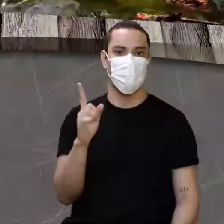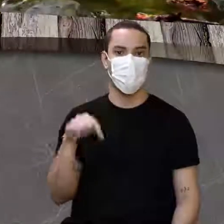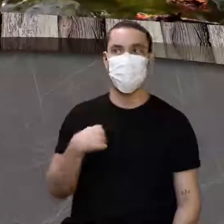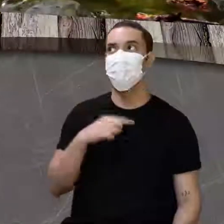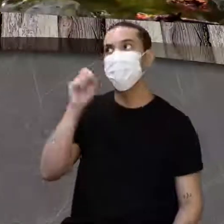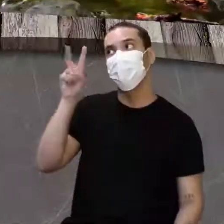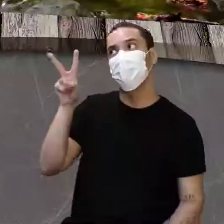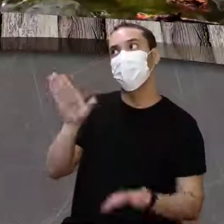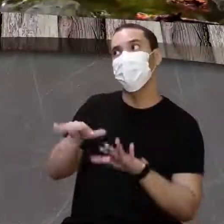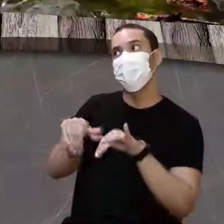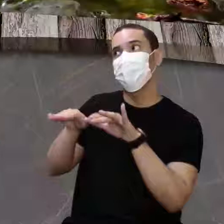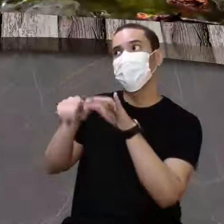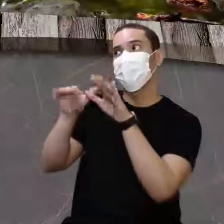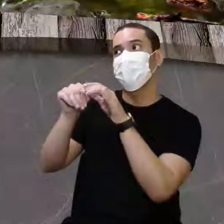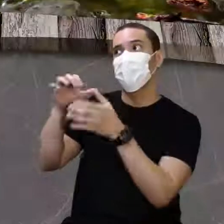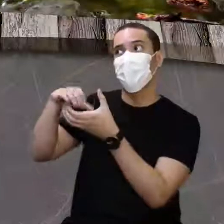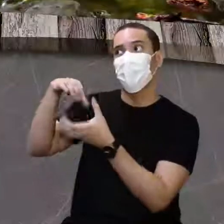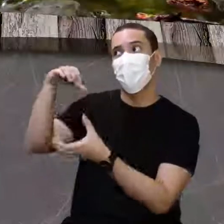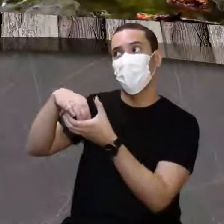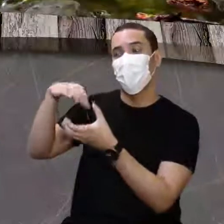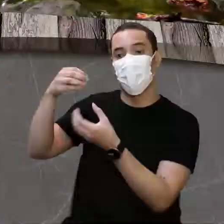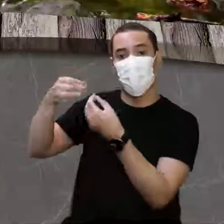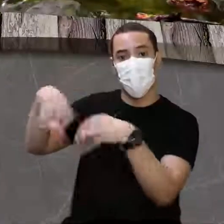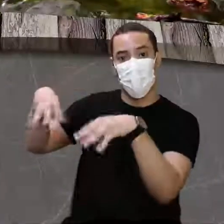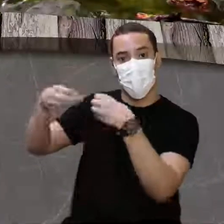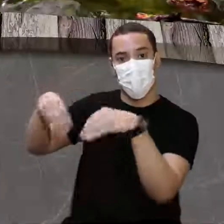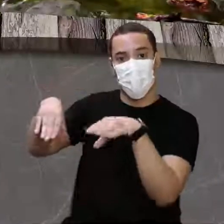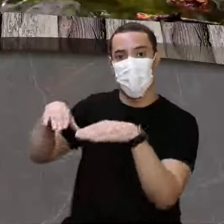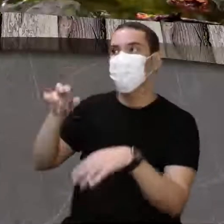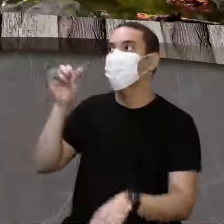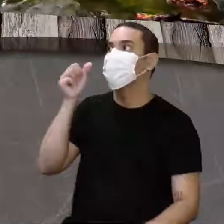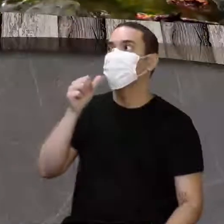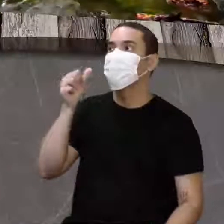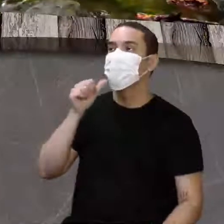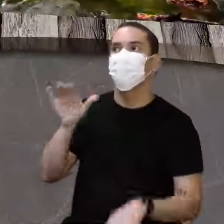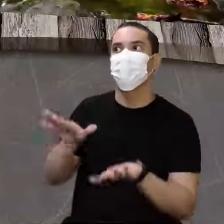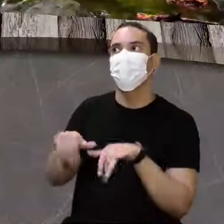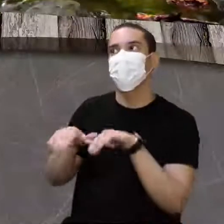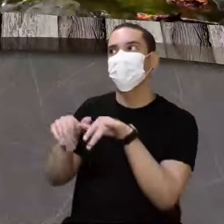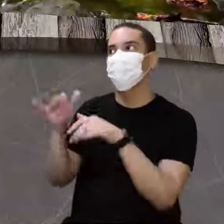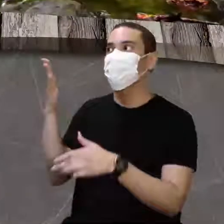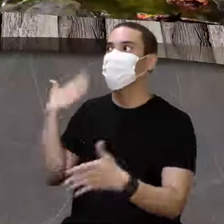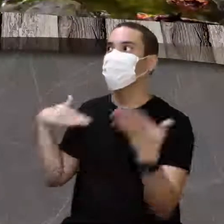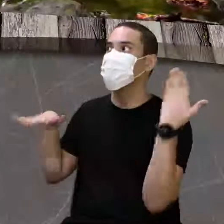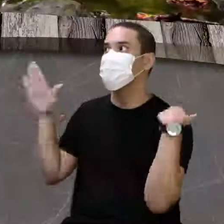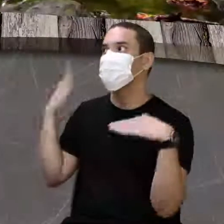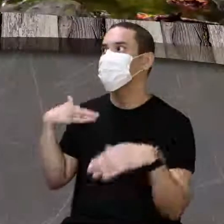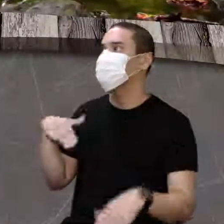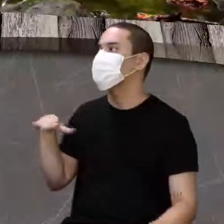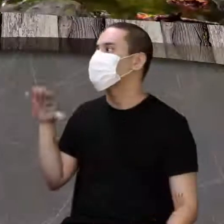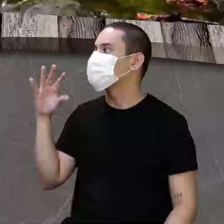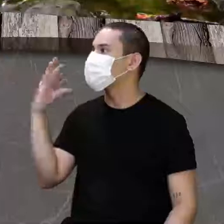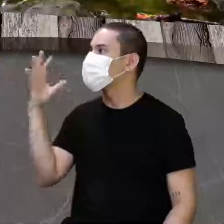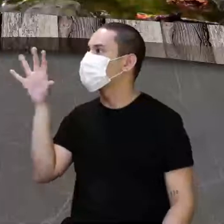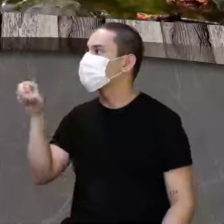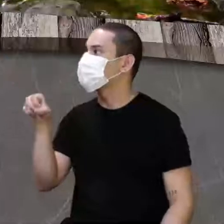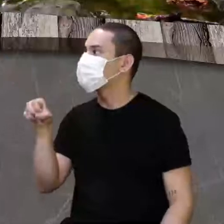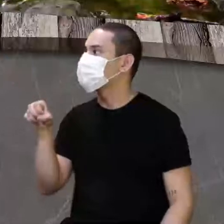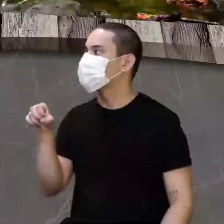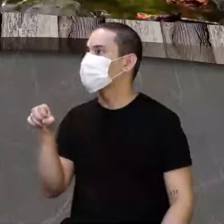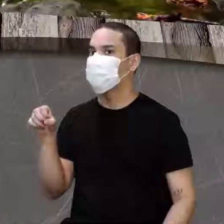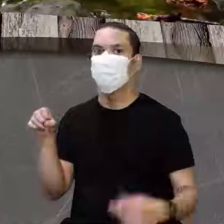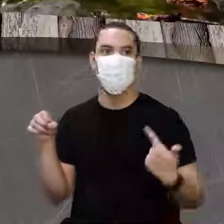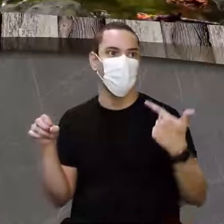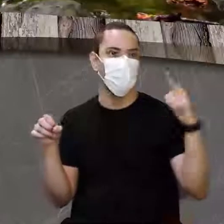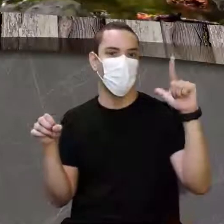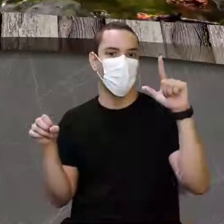colocando seus ovos e aí, no momento que aquela fêmea vai fazer um passeio para se alimentar, vem uma